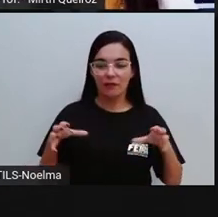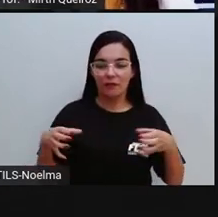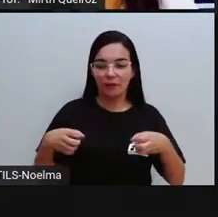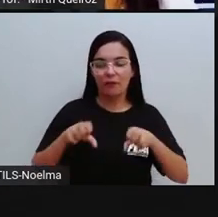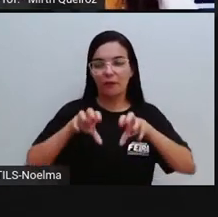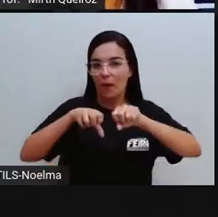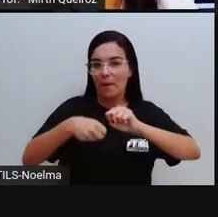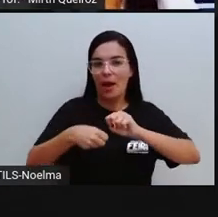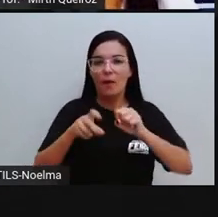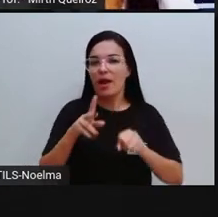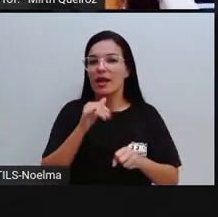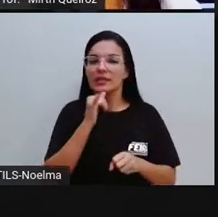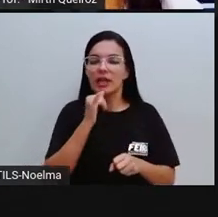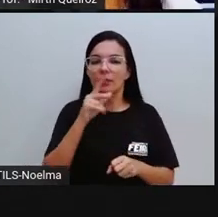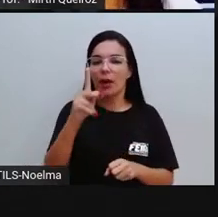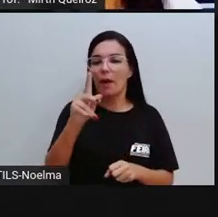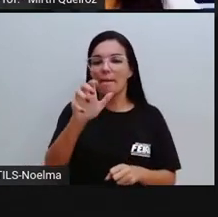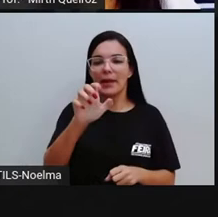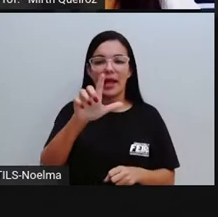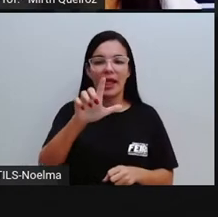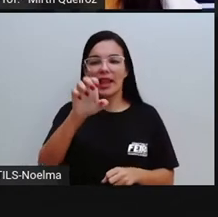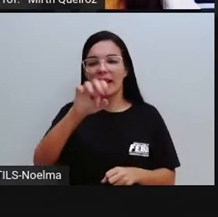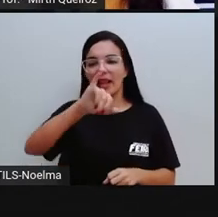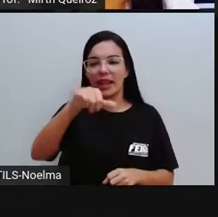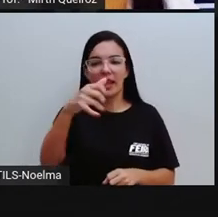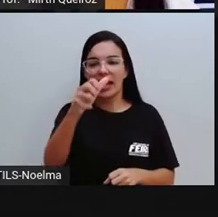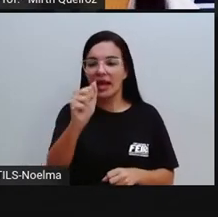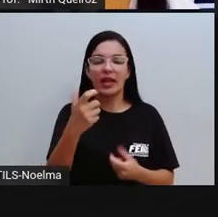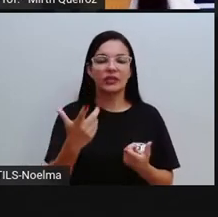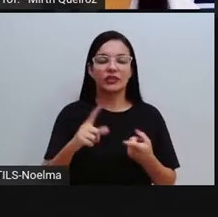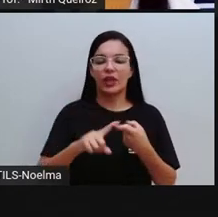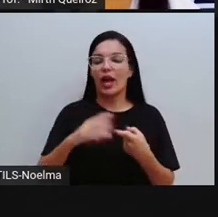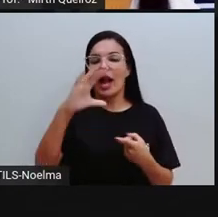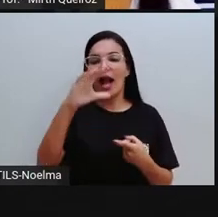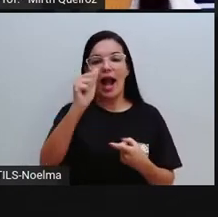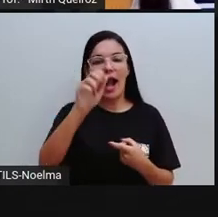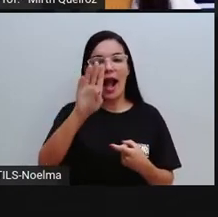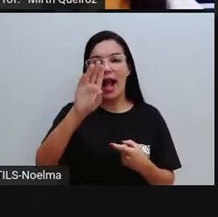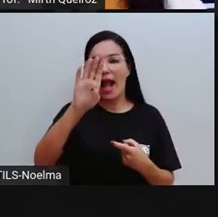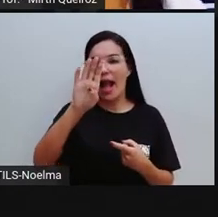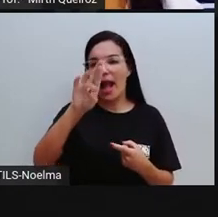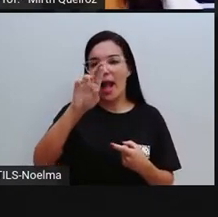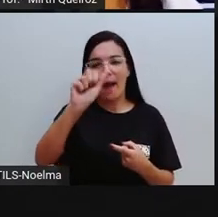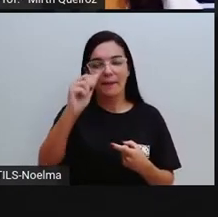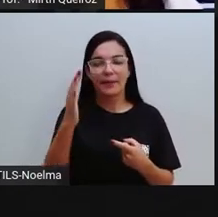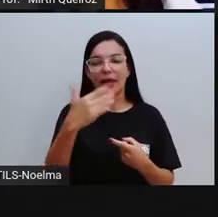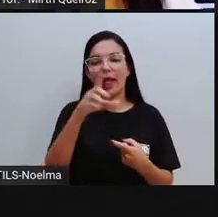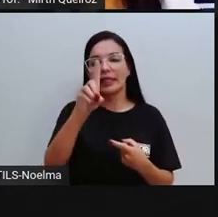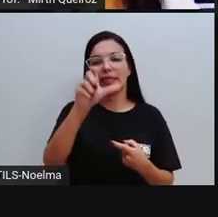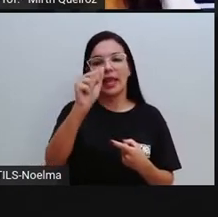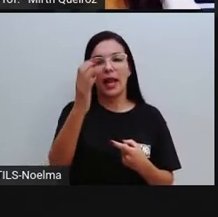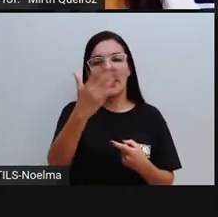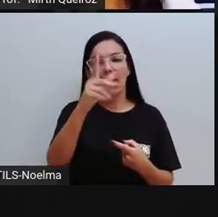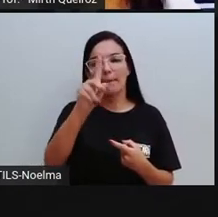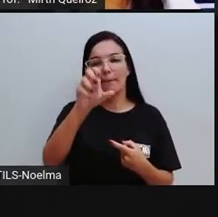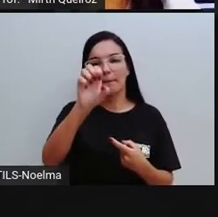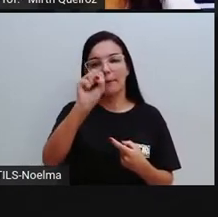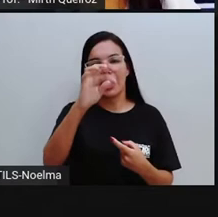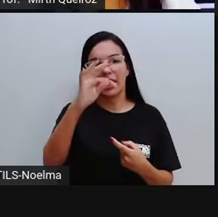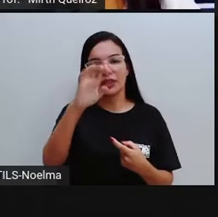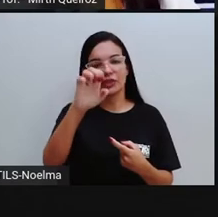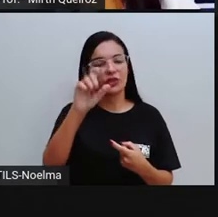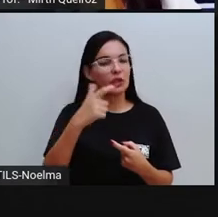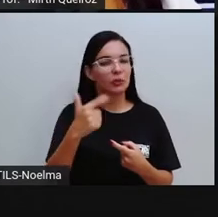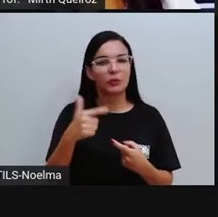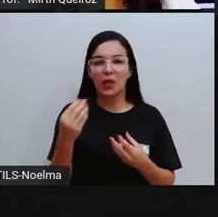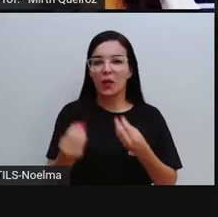como peleja, como cabra da peste, né, como dentre vários outros termos aí que a gente utiliza na